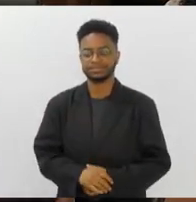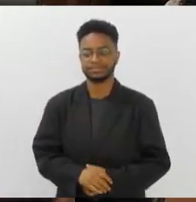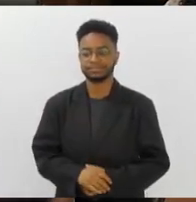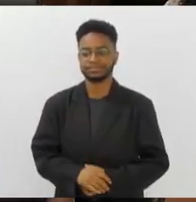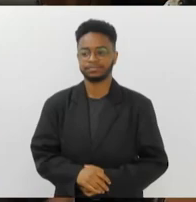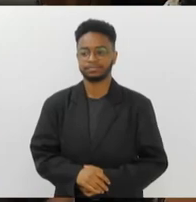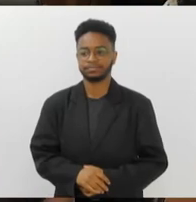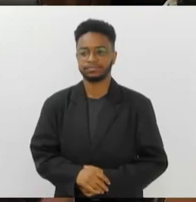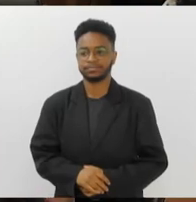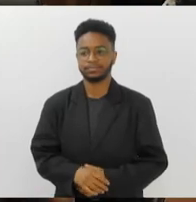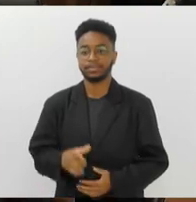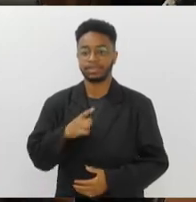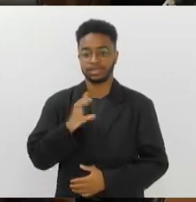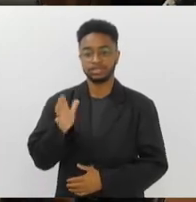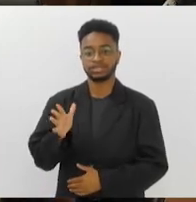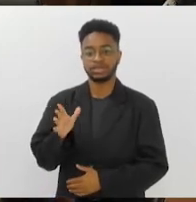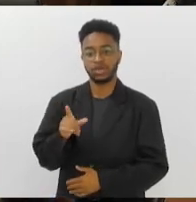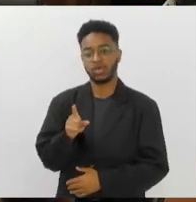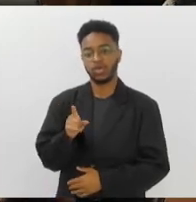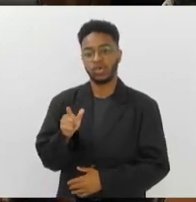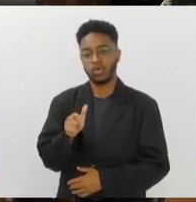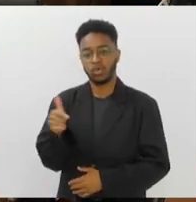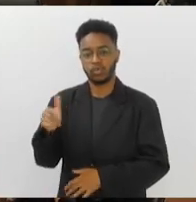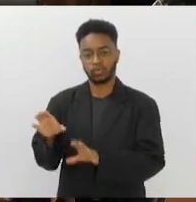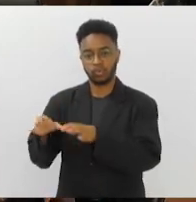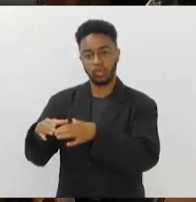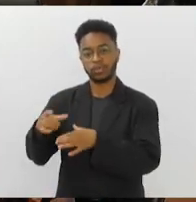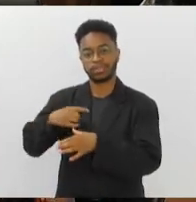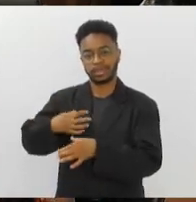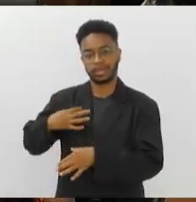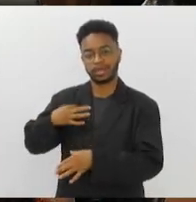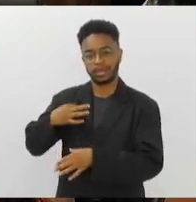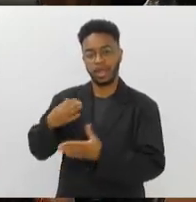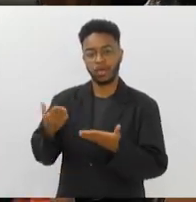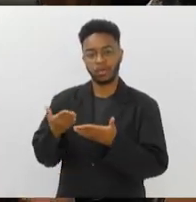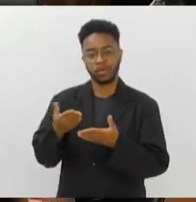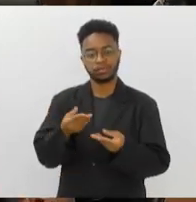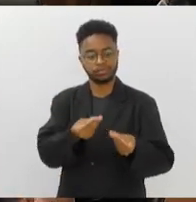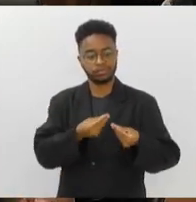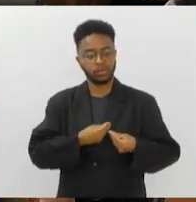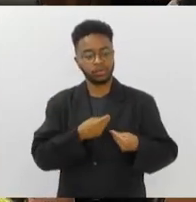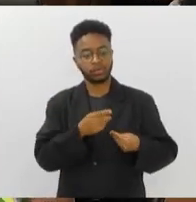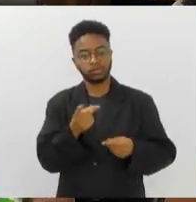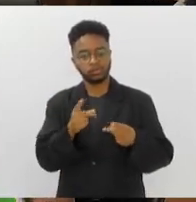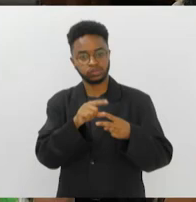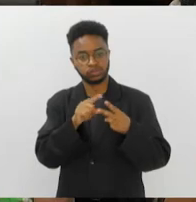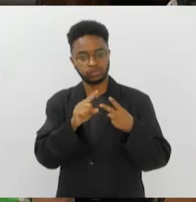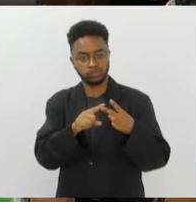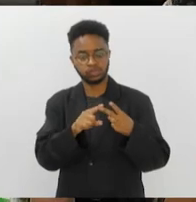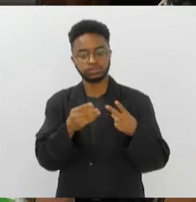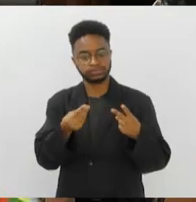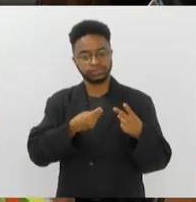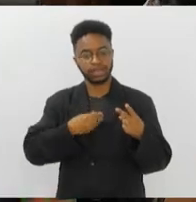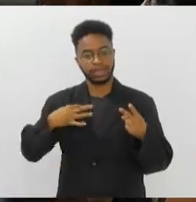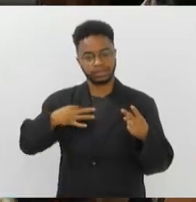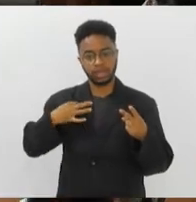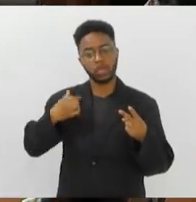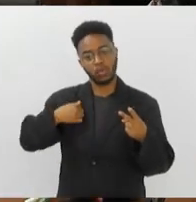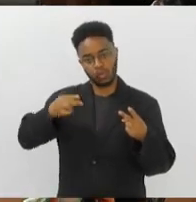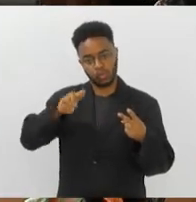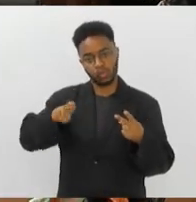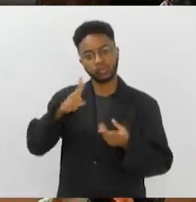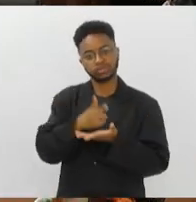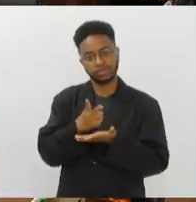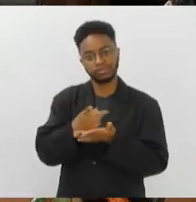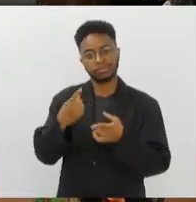Eu já tinha a camisa do Loucura Suburbana, hoje ganhei a camisa do Tapirando, Pirado, Pirô e do Zona Mental. Estou muito feliz. Eu uso as camisas